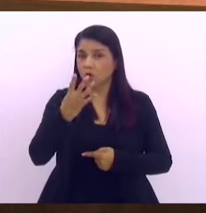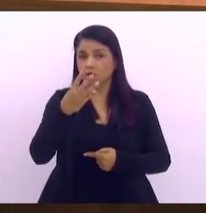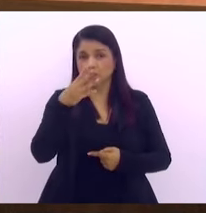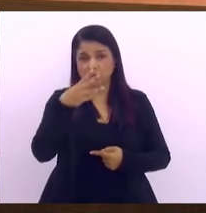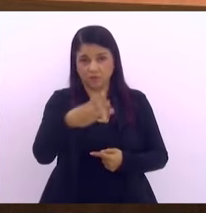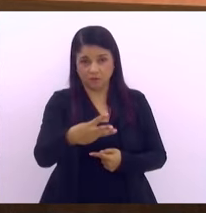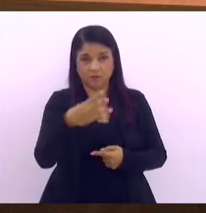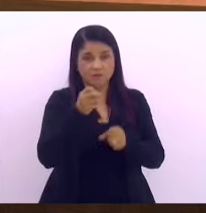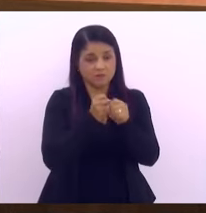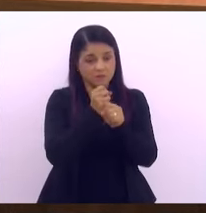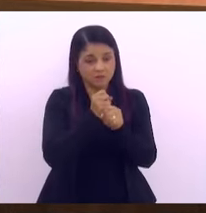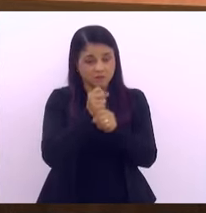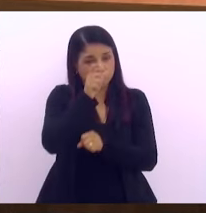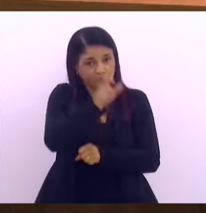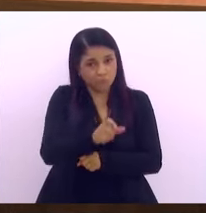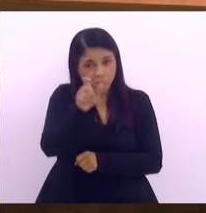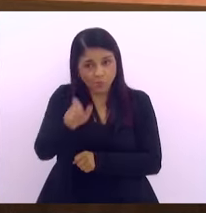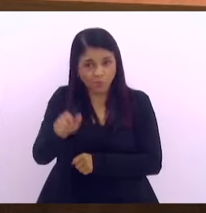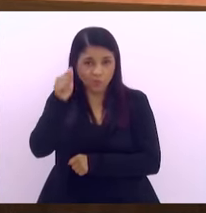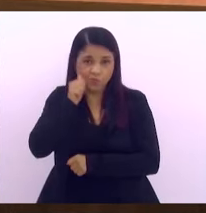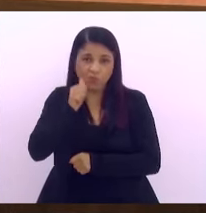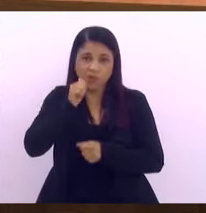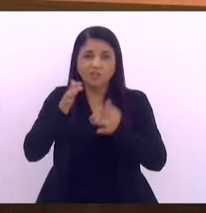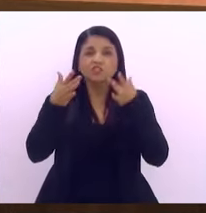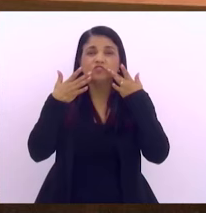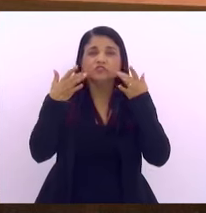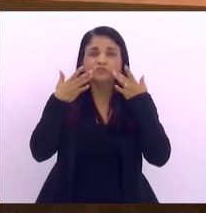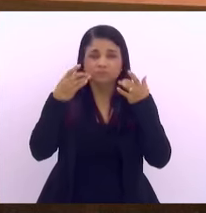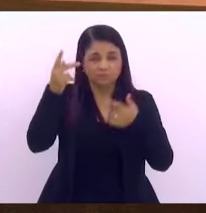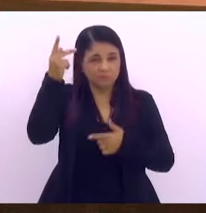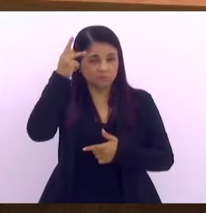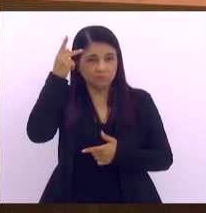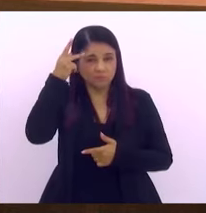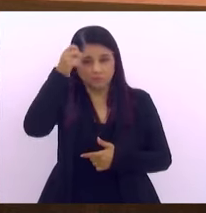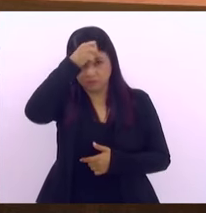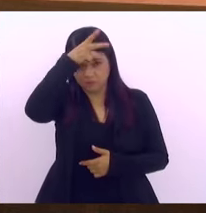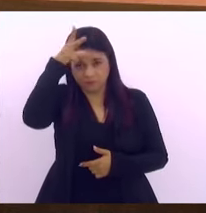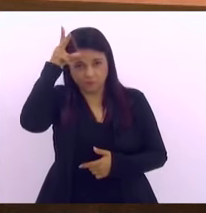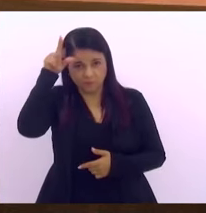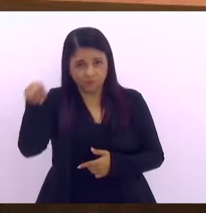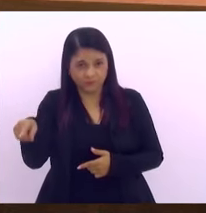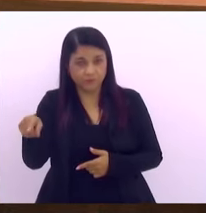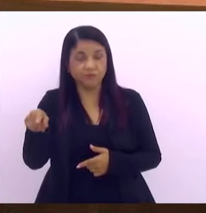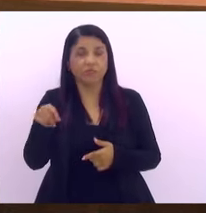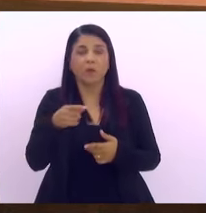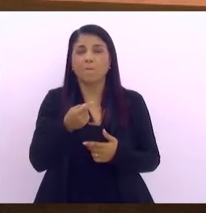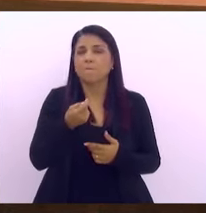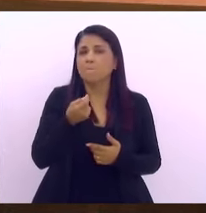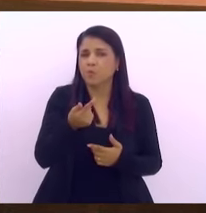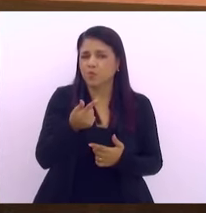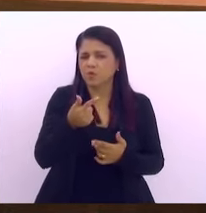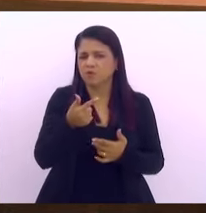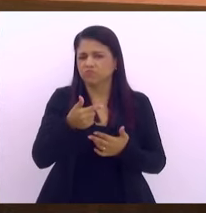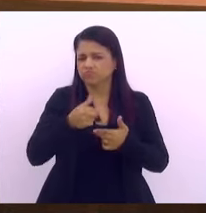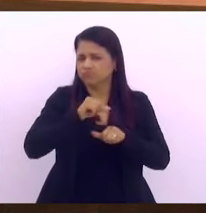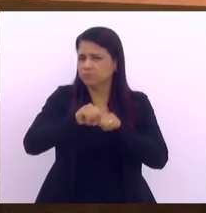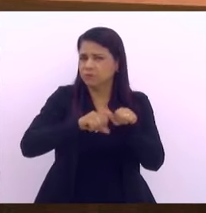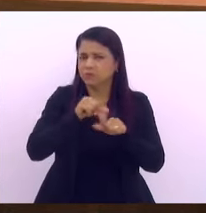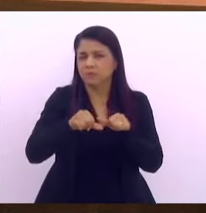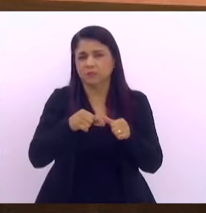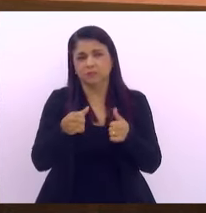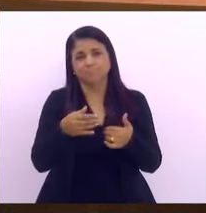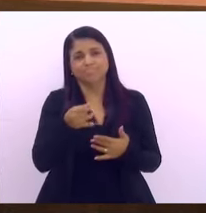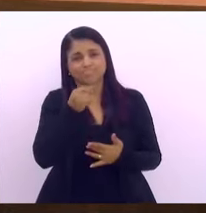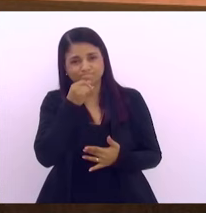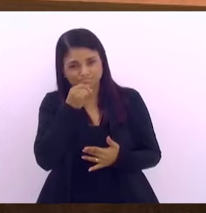essas mulheres estavam ali no Teatro Municipal de São Paulo. Afinal de contas, pouca coisa mudou e,